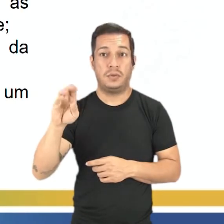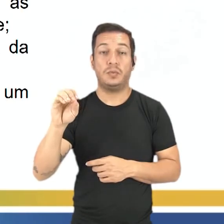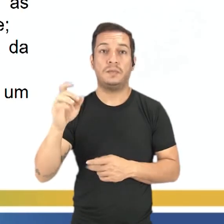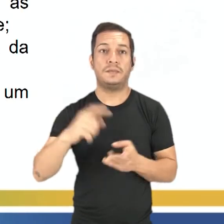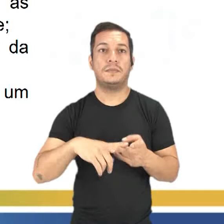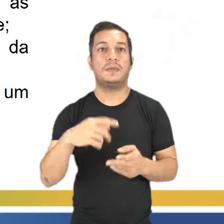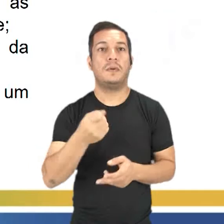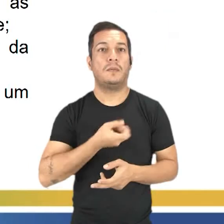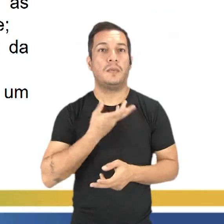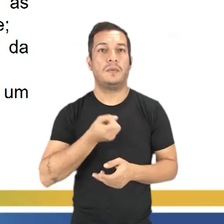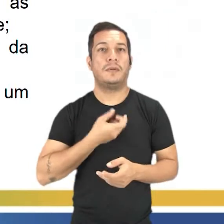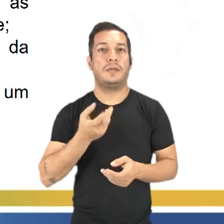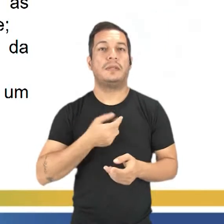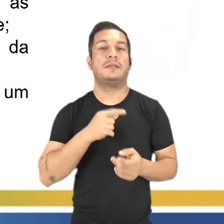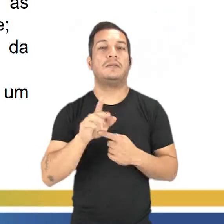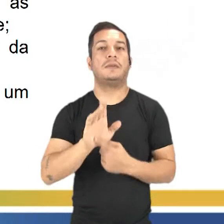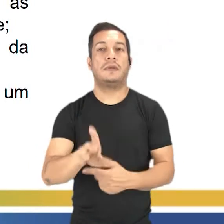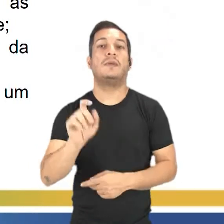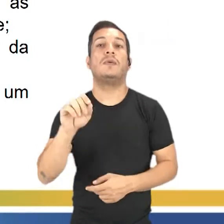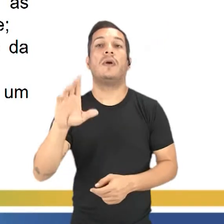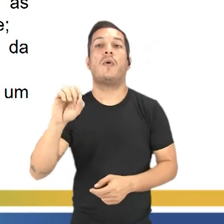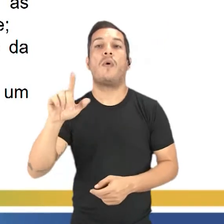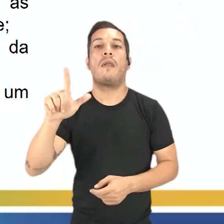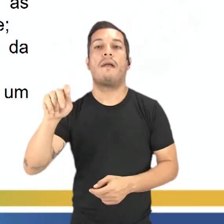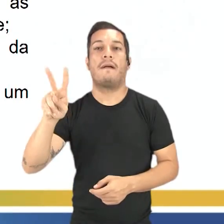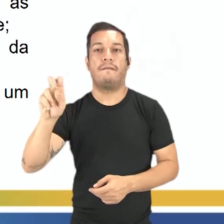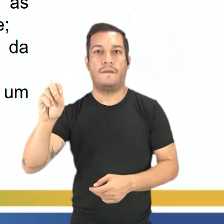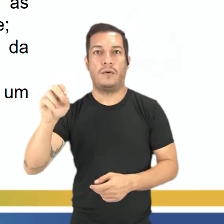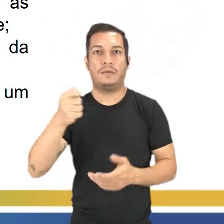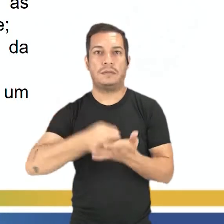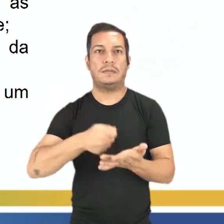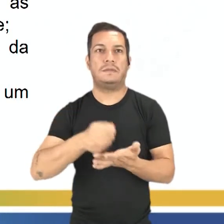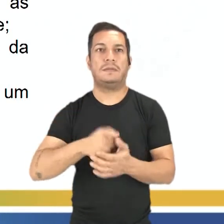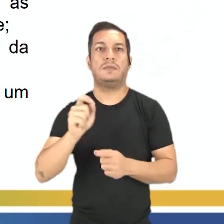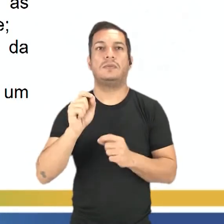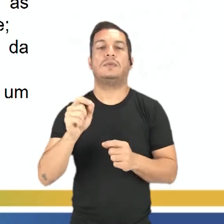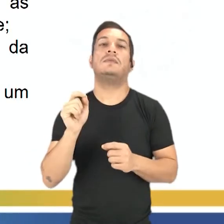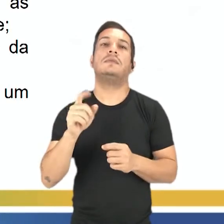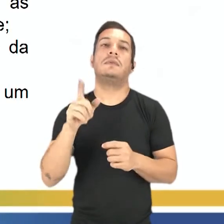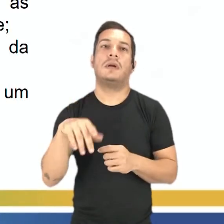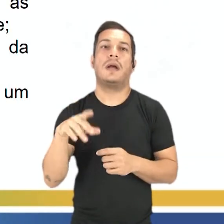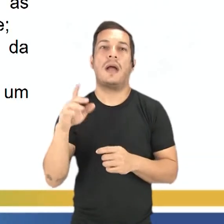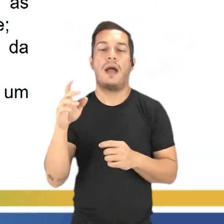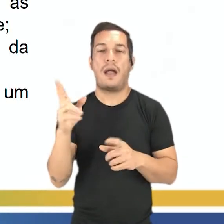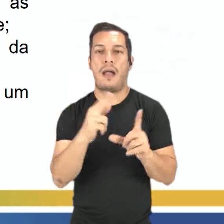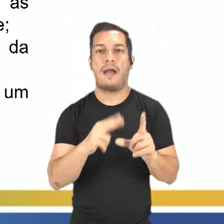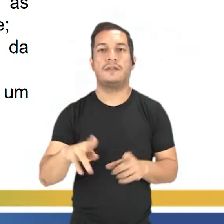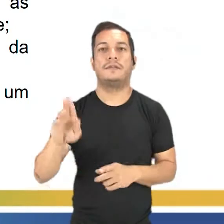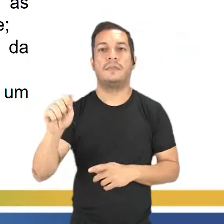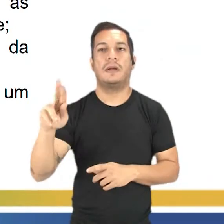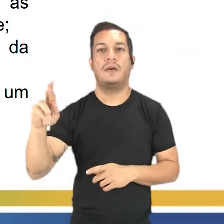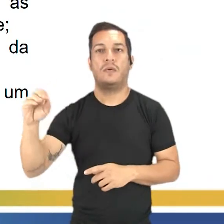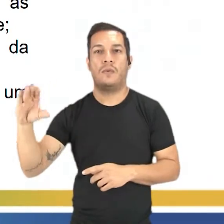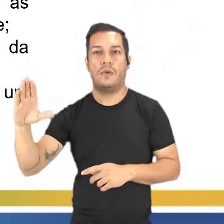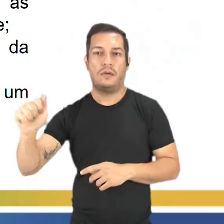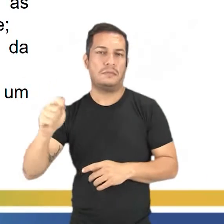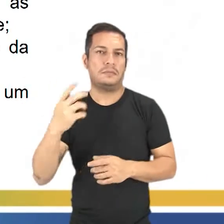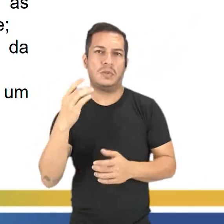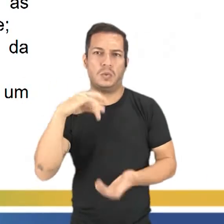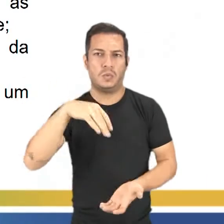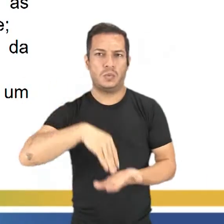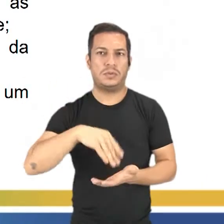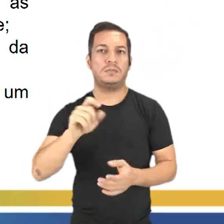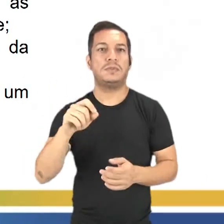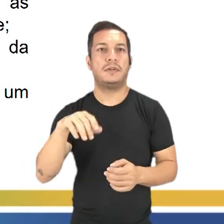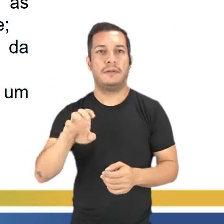Seu poeta mais expressivo foi Olavo Bilac, defendeu o retorno da arte barroca, aí estragou tudo. Essa última parte